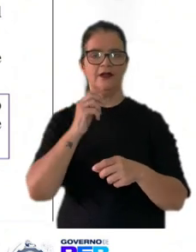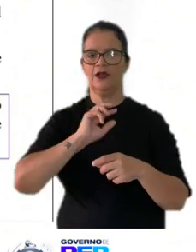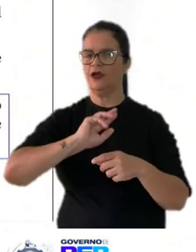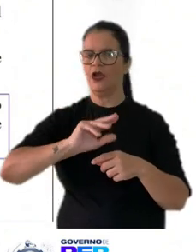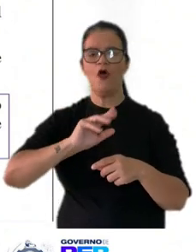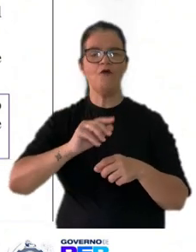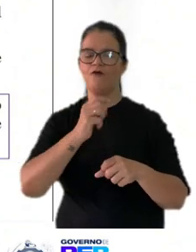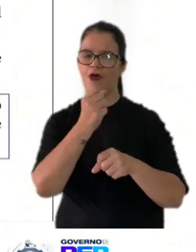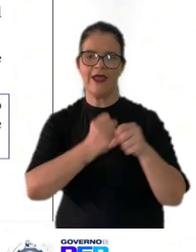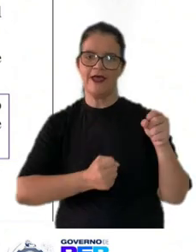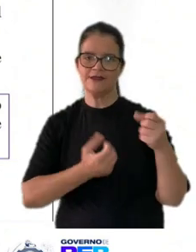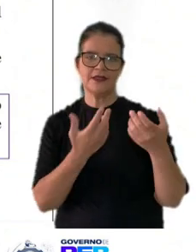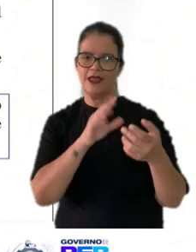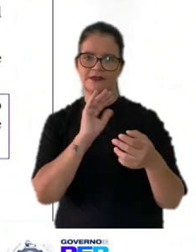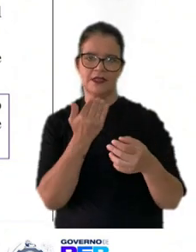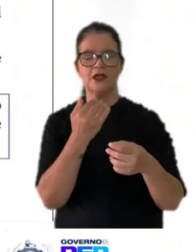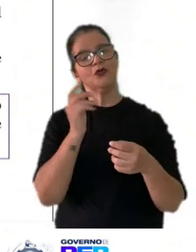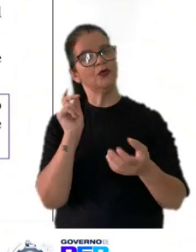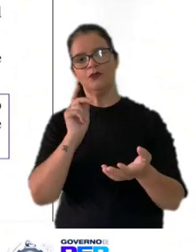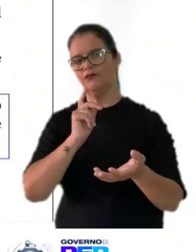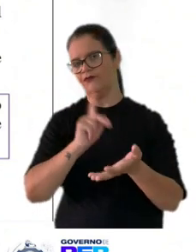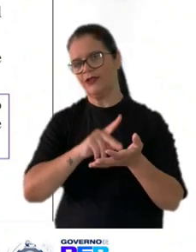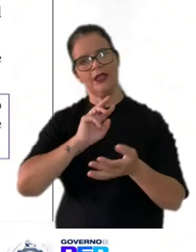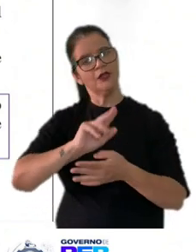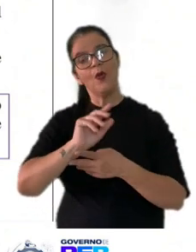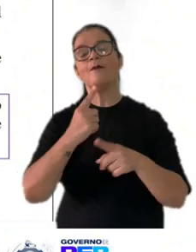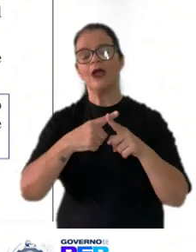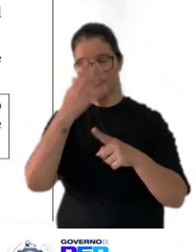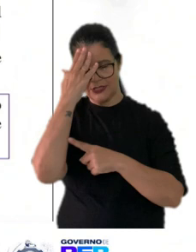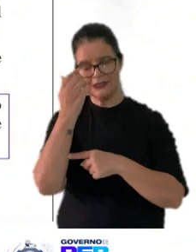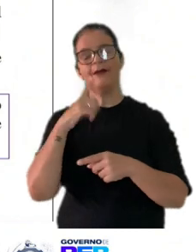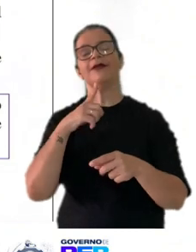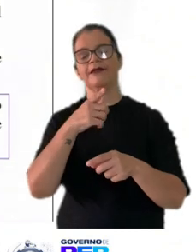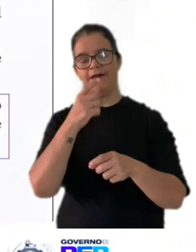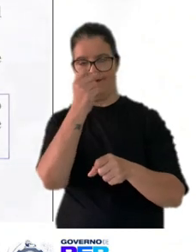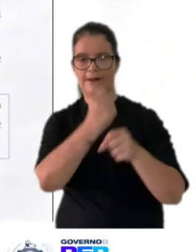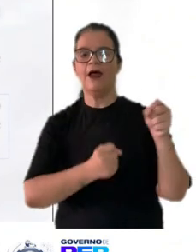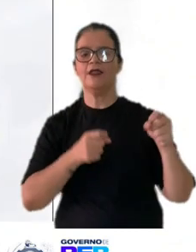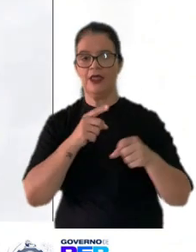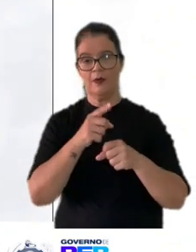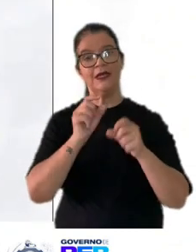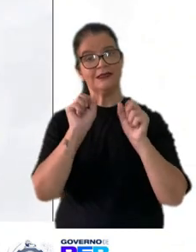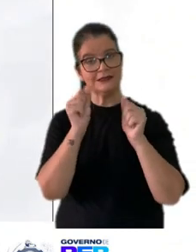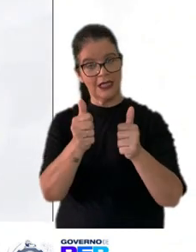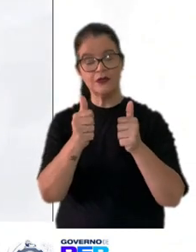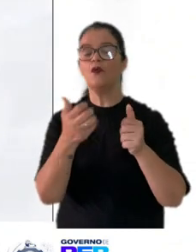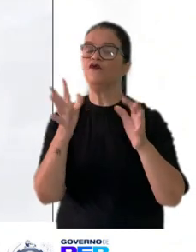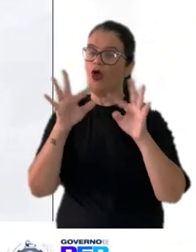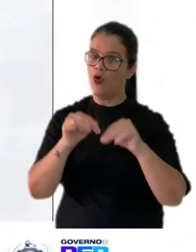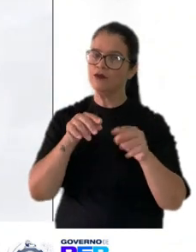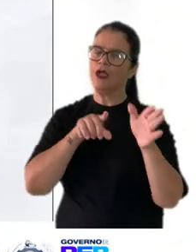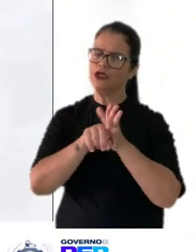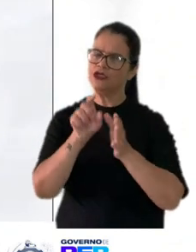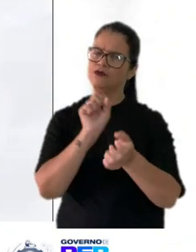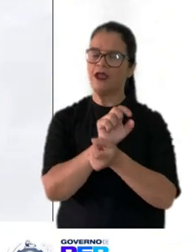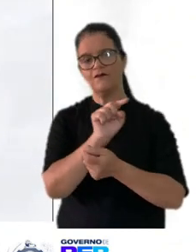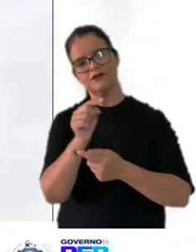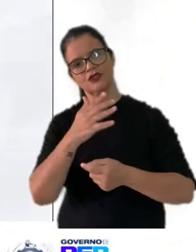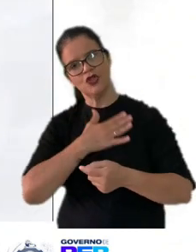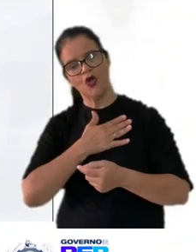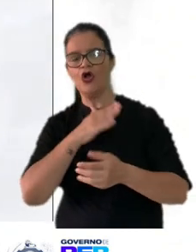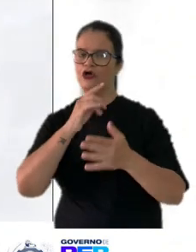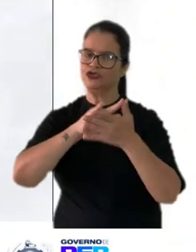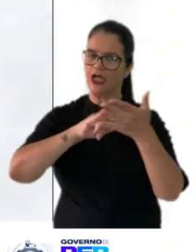né então gente essa foi a nossa última questão tá espero que vocês tenham gostado da prova de